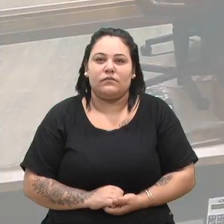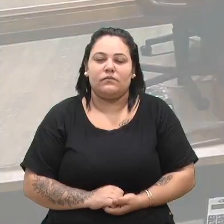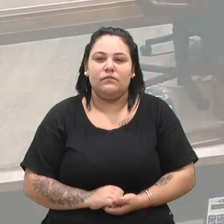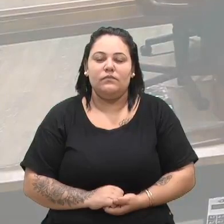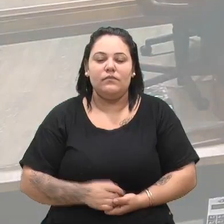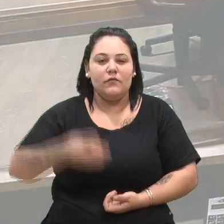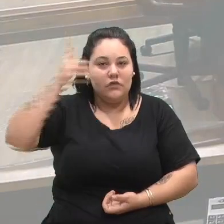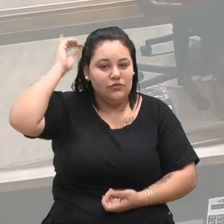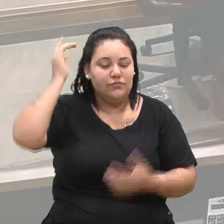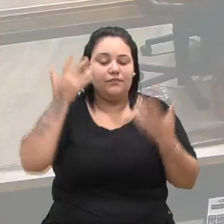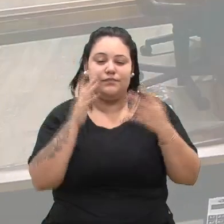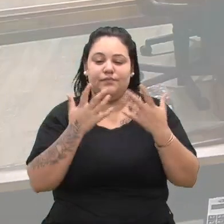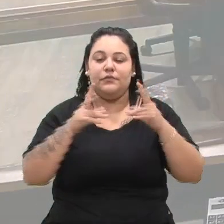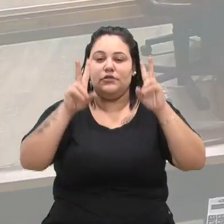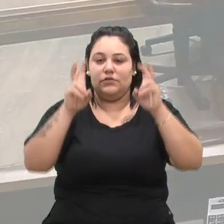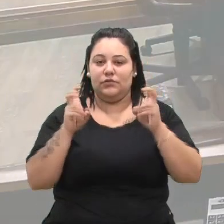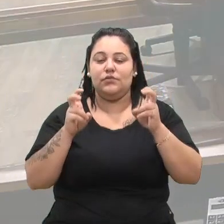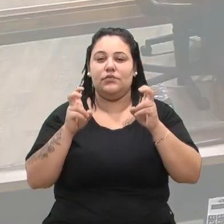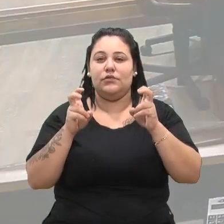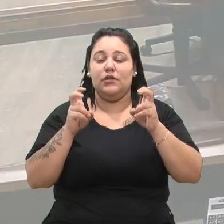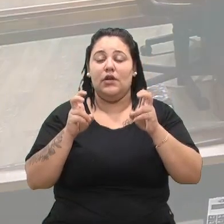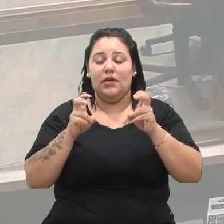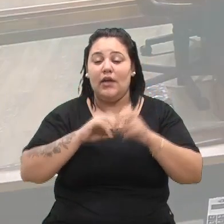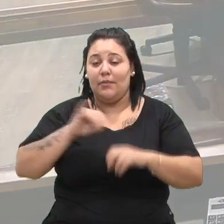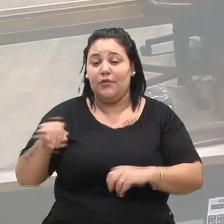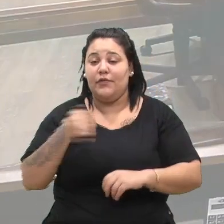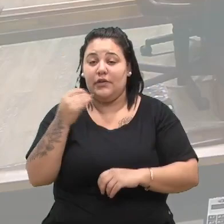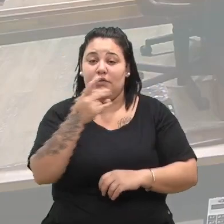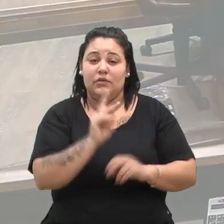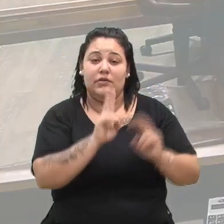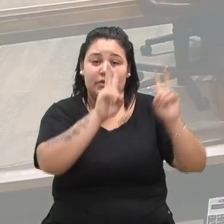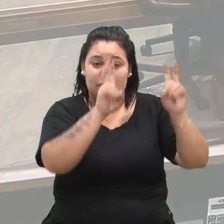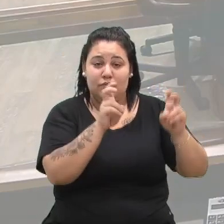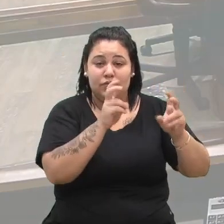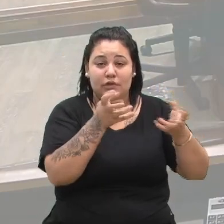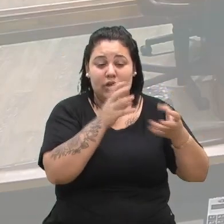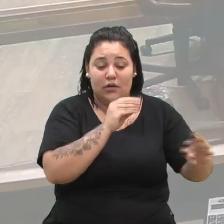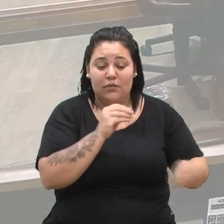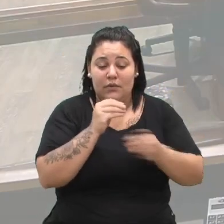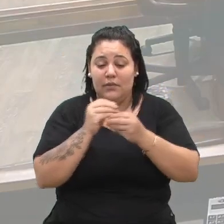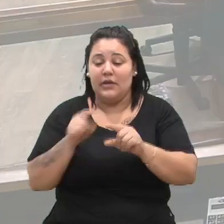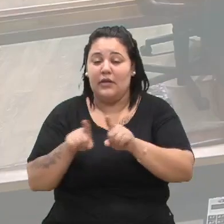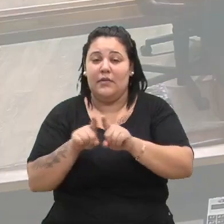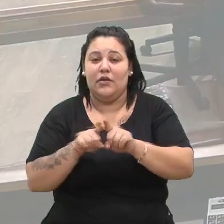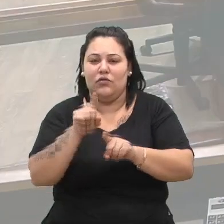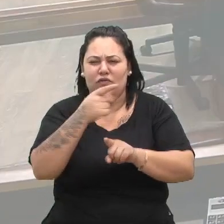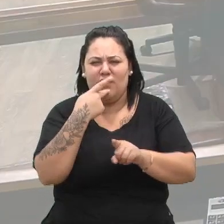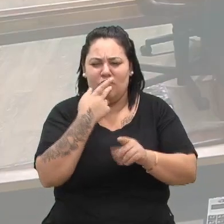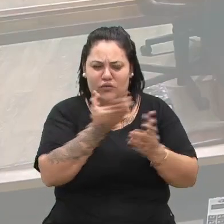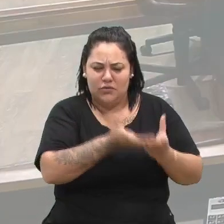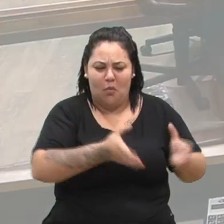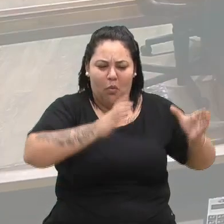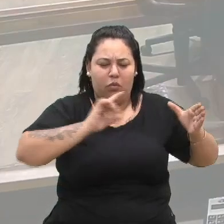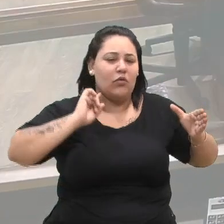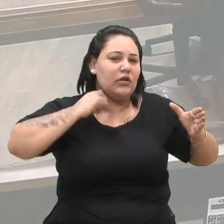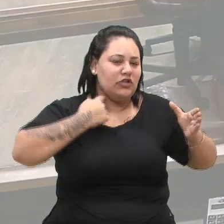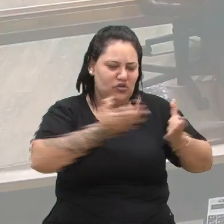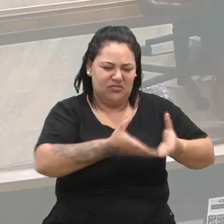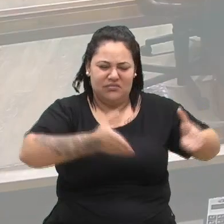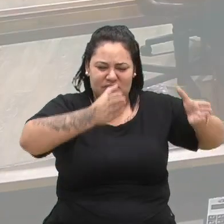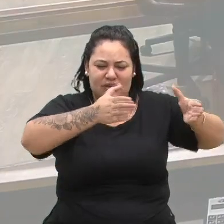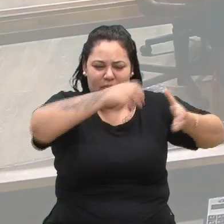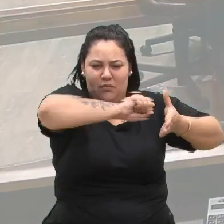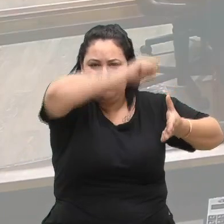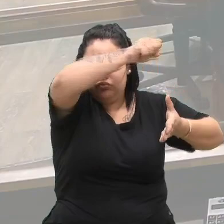tema. E aproveitando o ensejo também, neste gancho que o senhor falou sobre os containers, agora uma